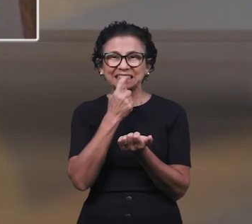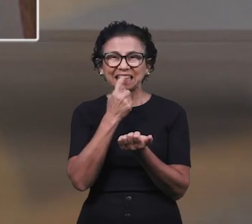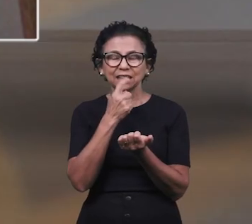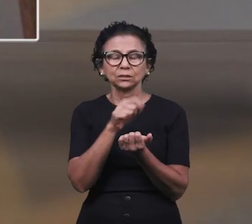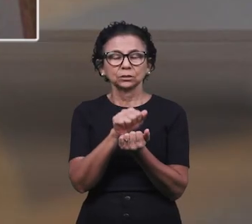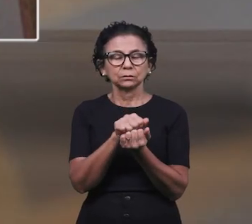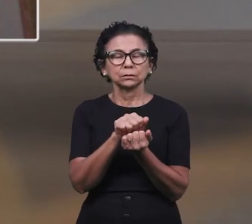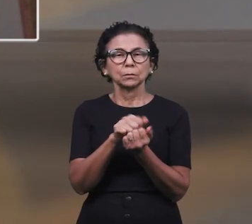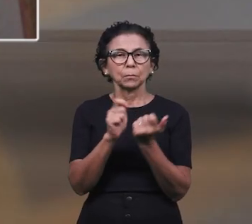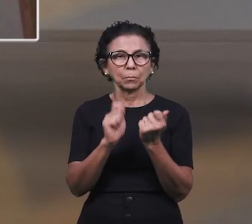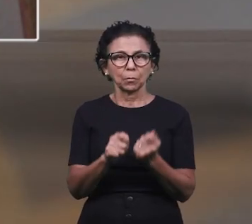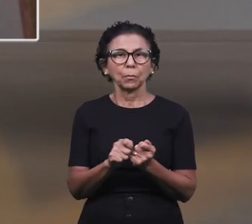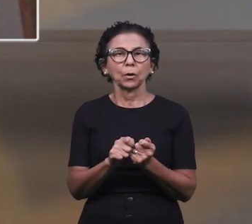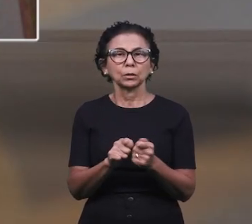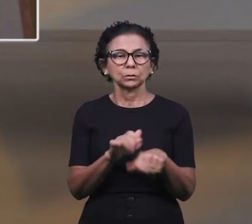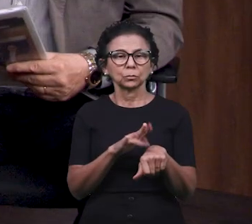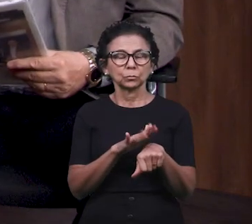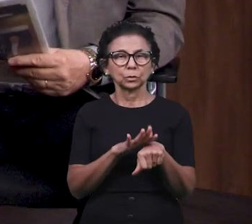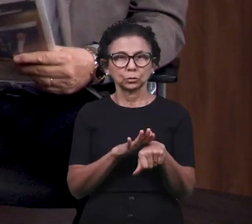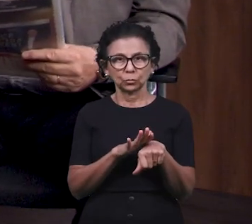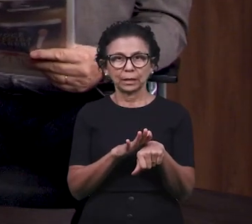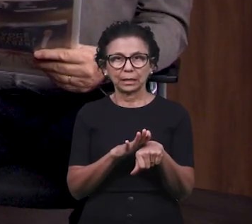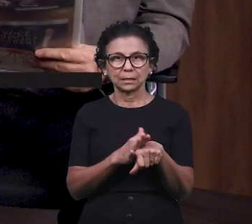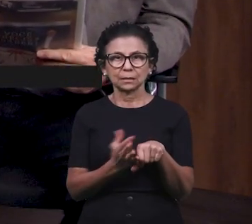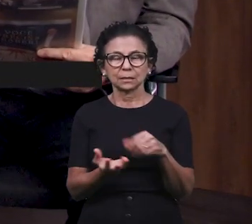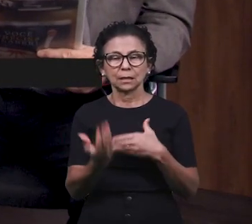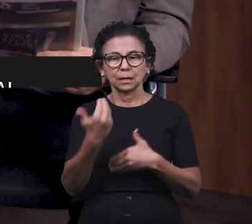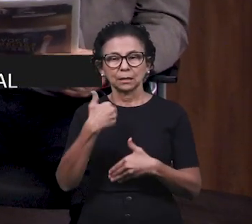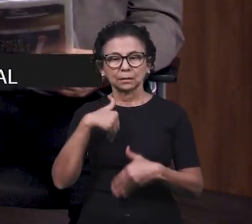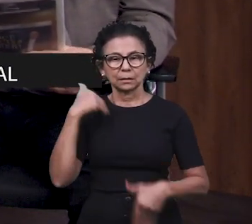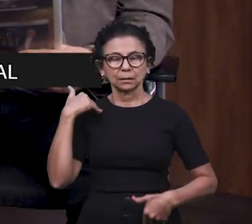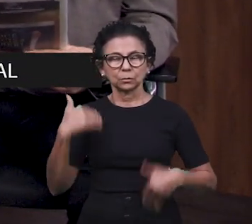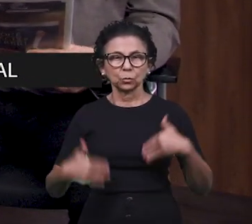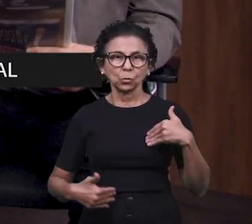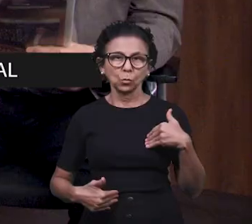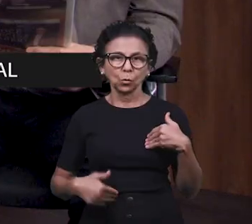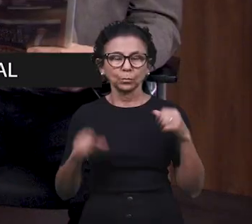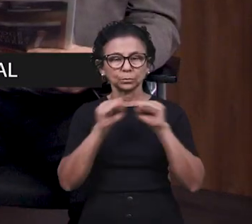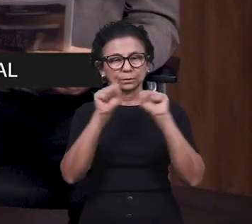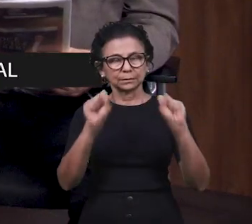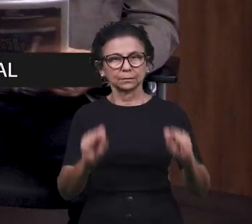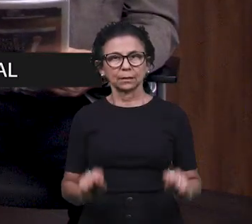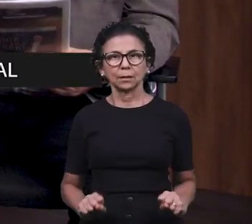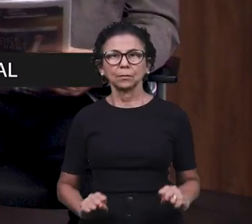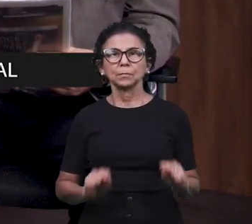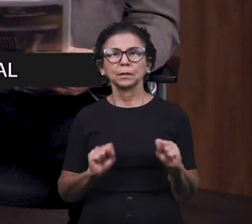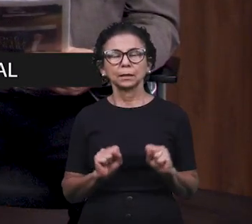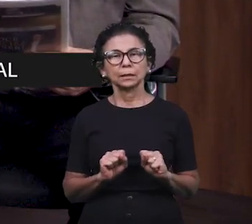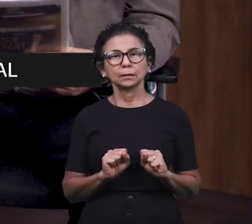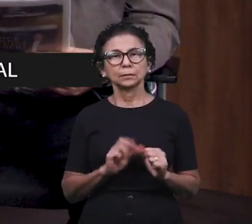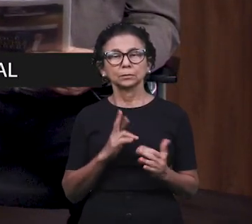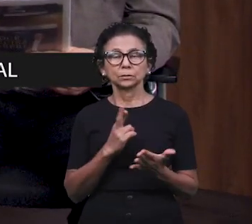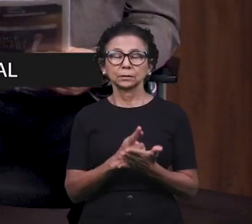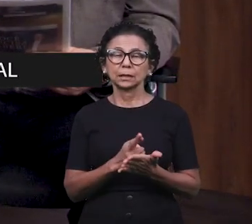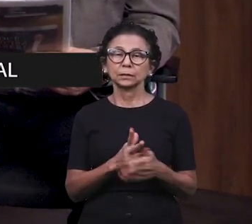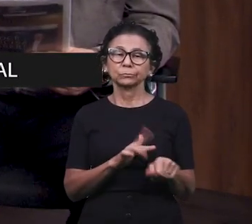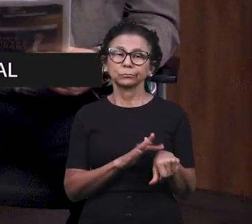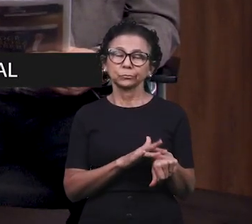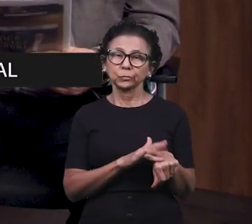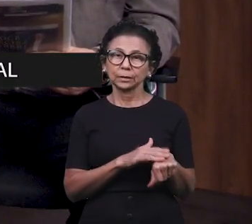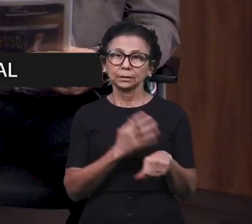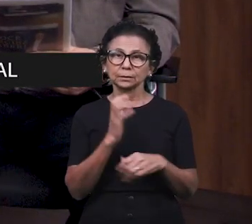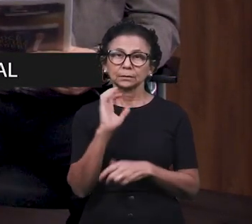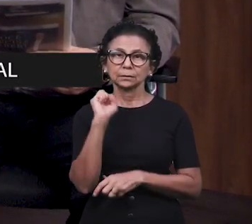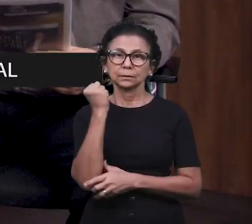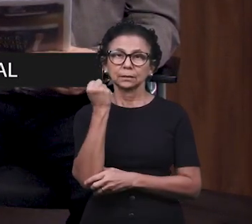geral. Certo. E aí entra um aspecto que eu queria fazer uma pergunta ao senhor. Como se encontra a